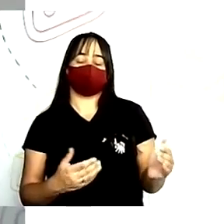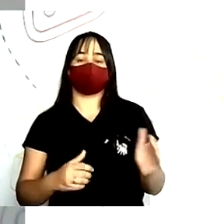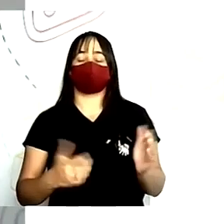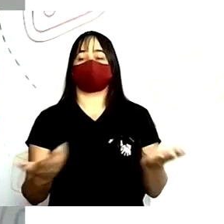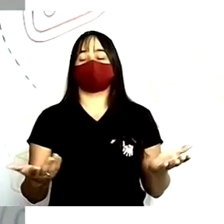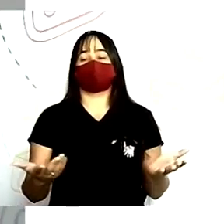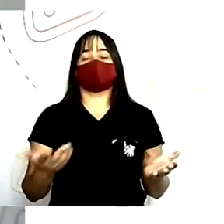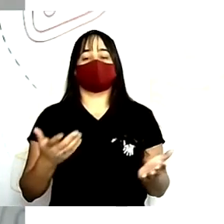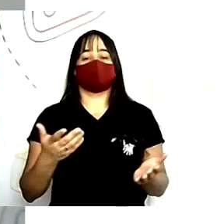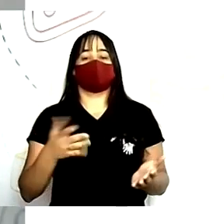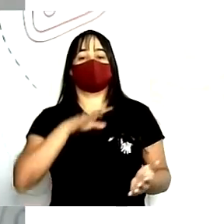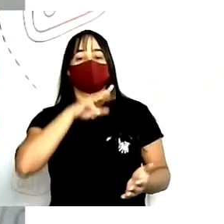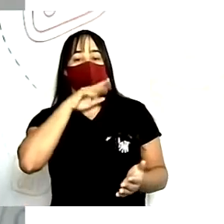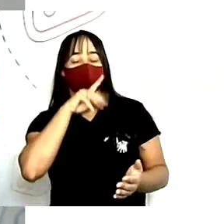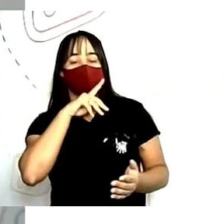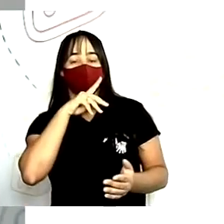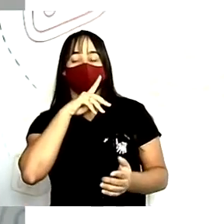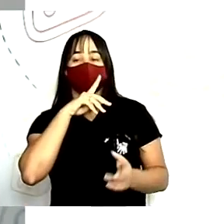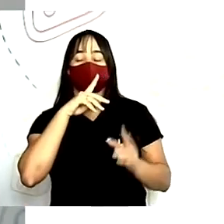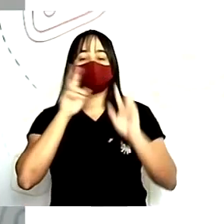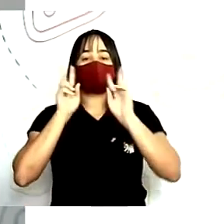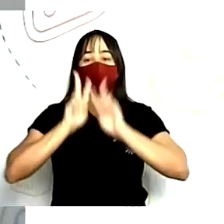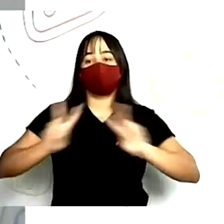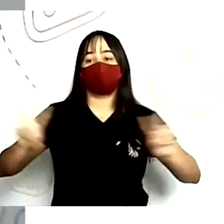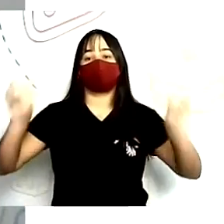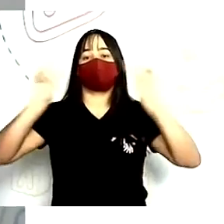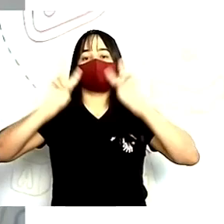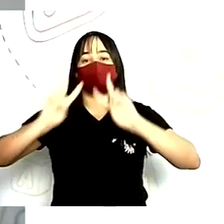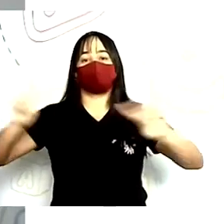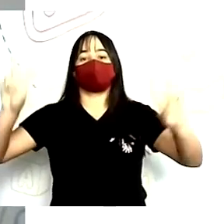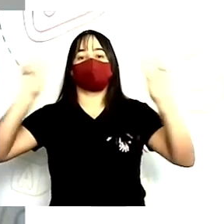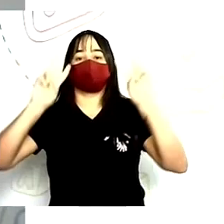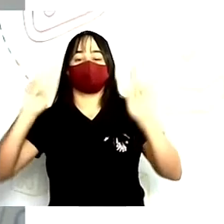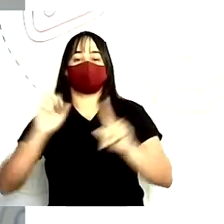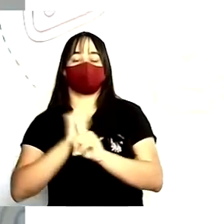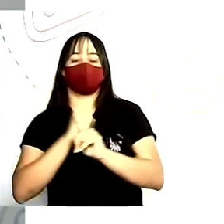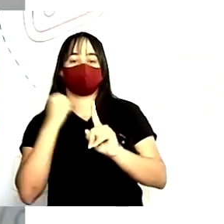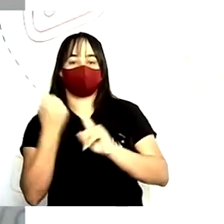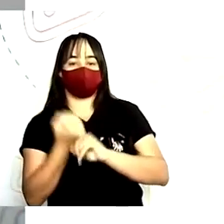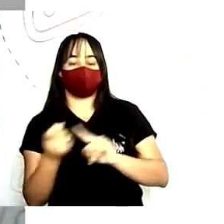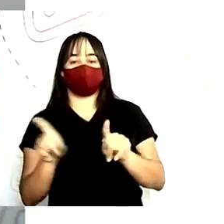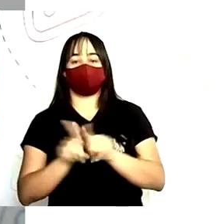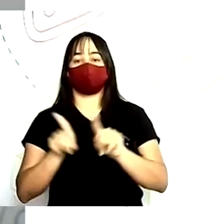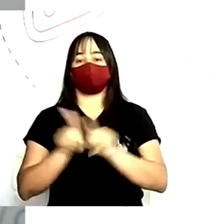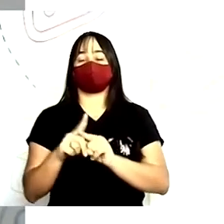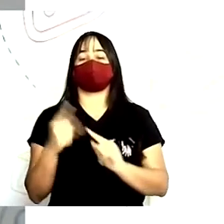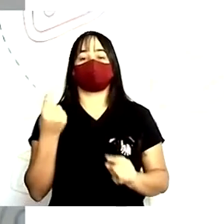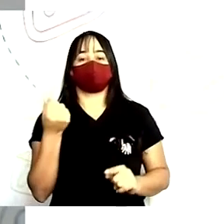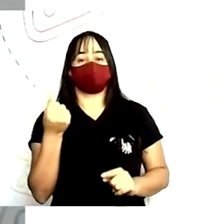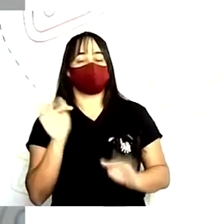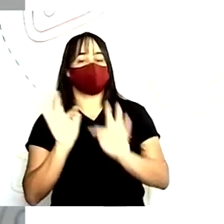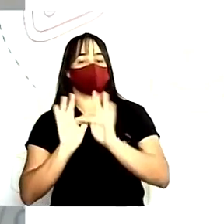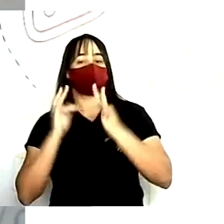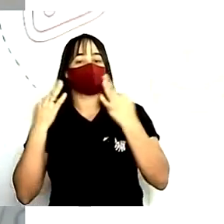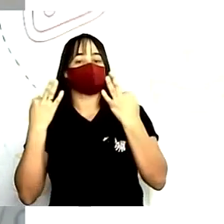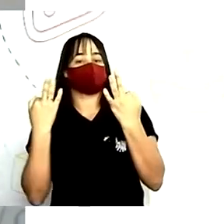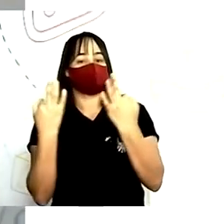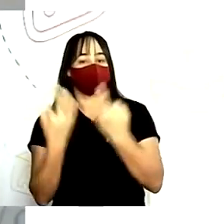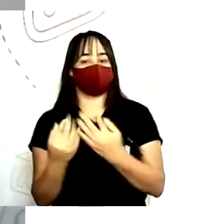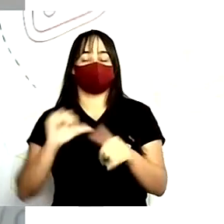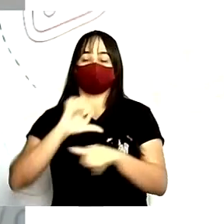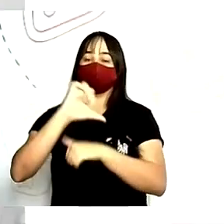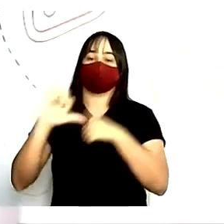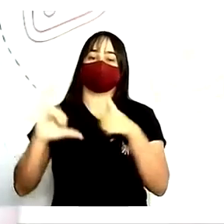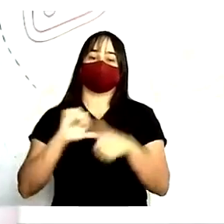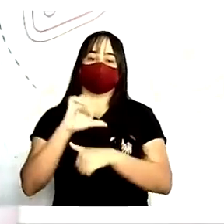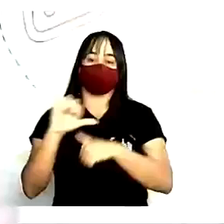vista emocional e também do ponto de vista financeiro. Suas famílias vão ser totalmente alteradas, a sua rotina, e